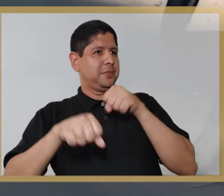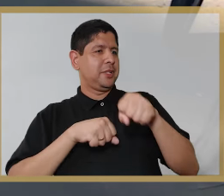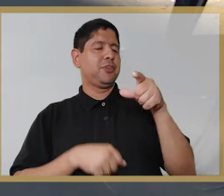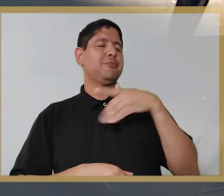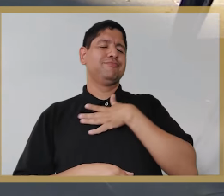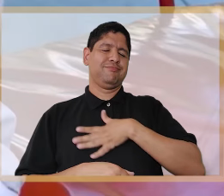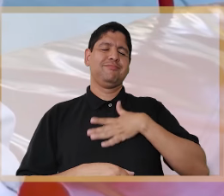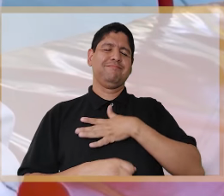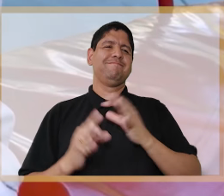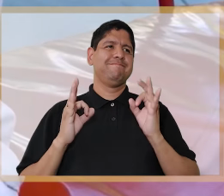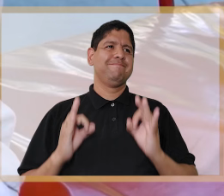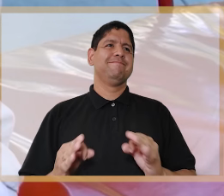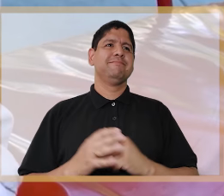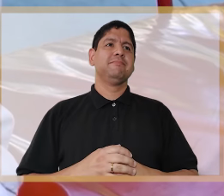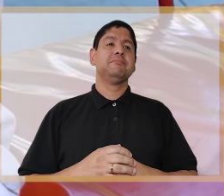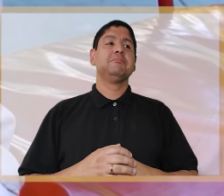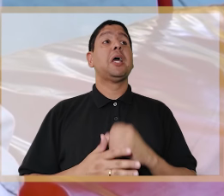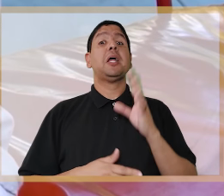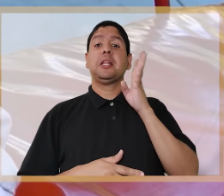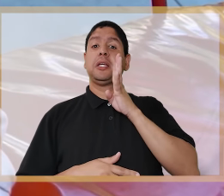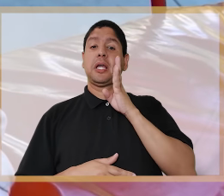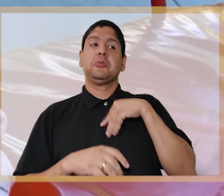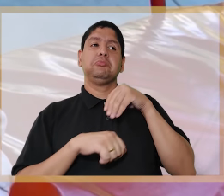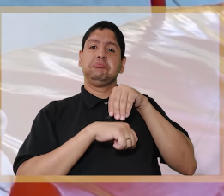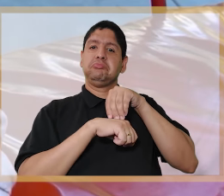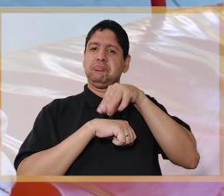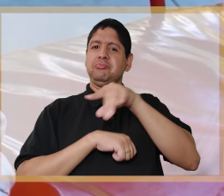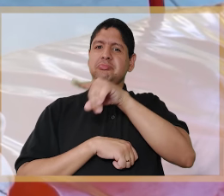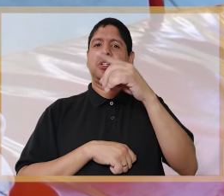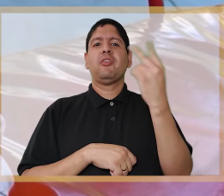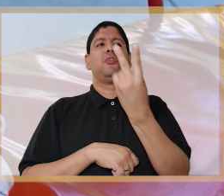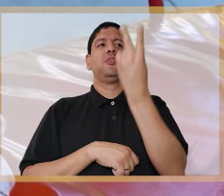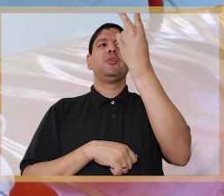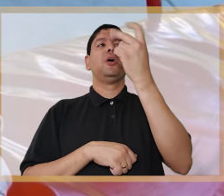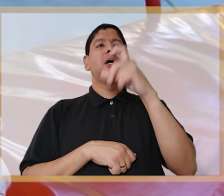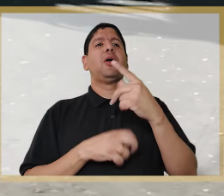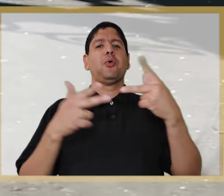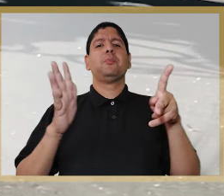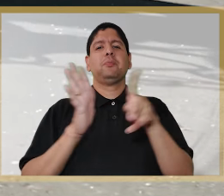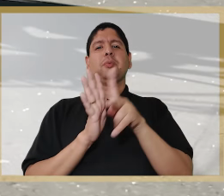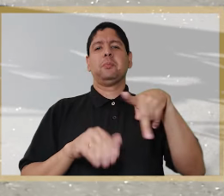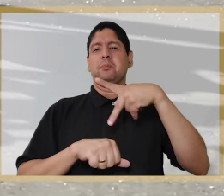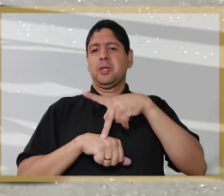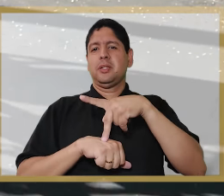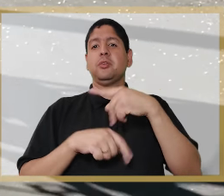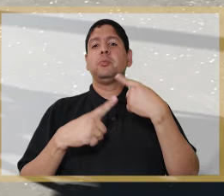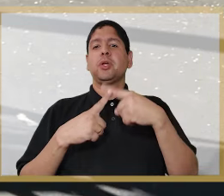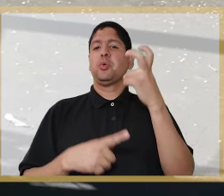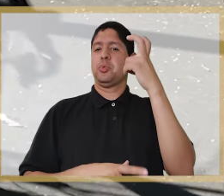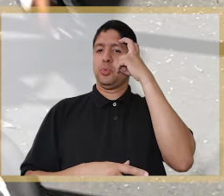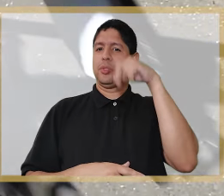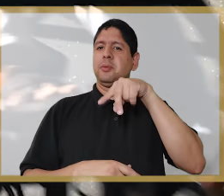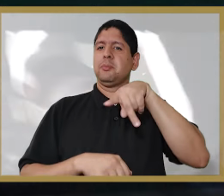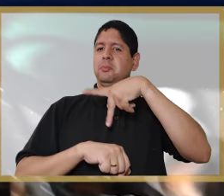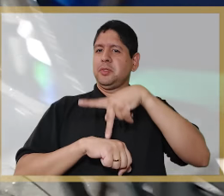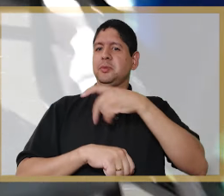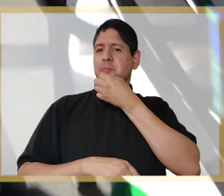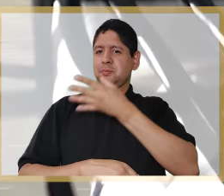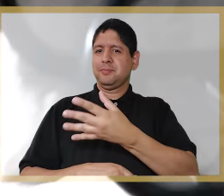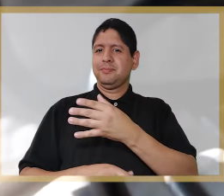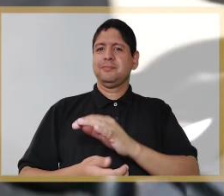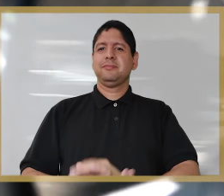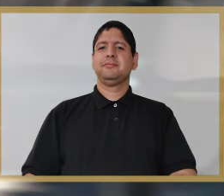vai gostar. É um passeio legal, eu recomendo. A gente tem que dar valor o que é do nosso país, o que é a cultura do nosso país.